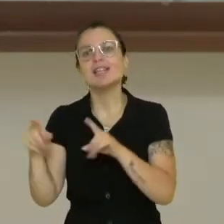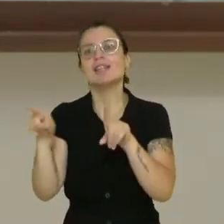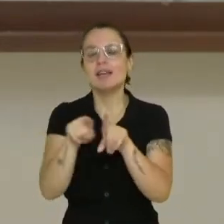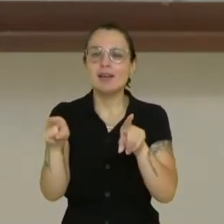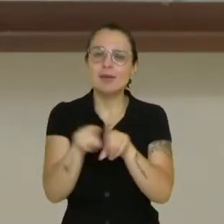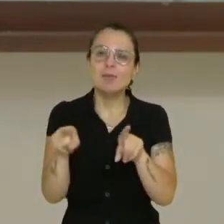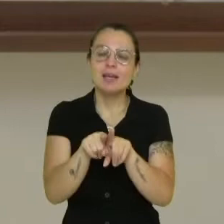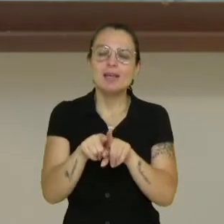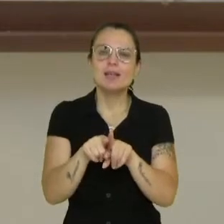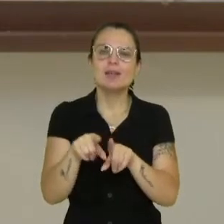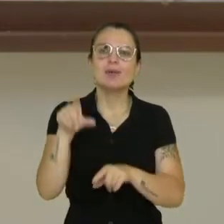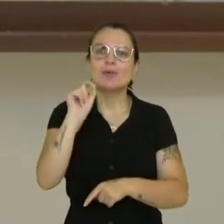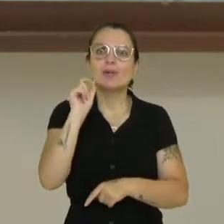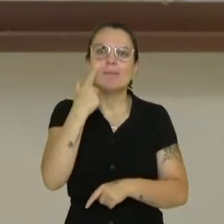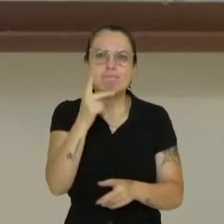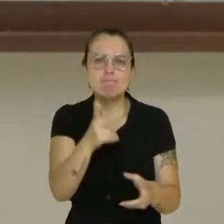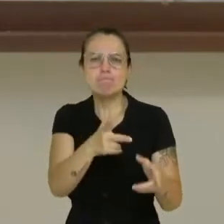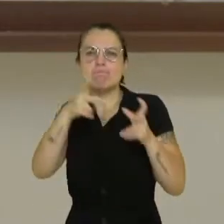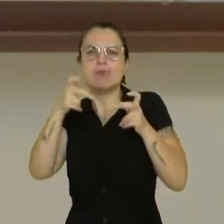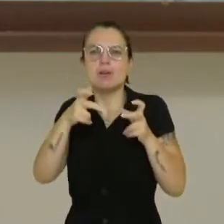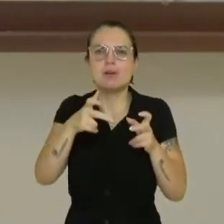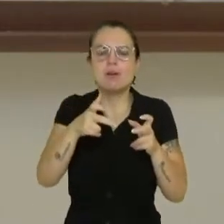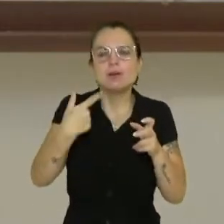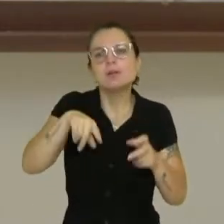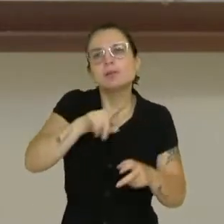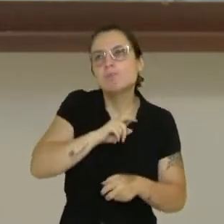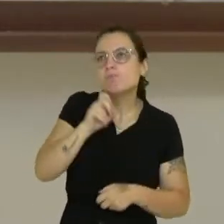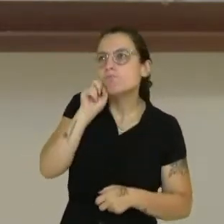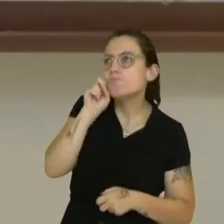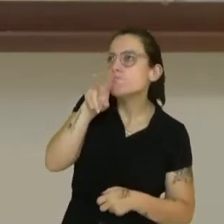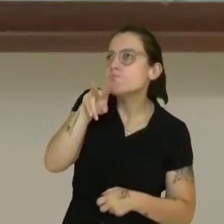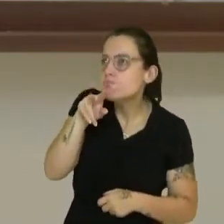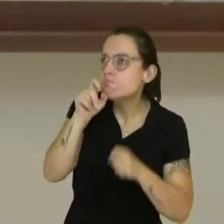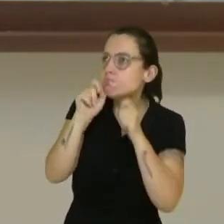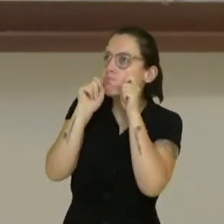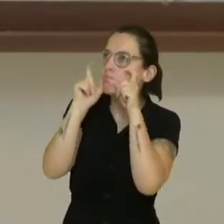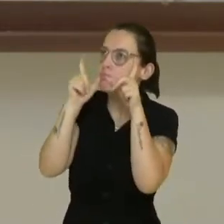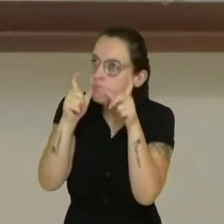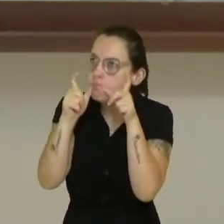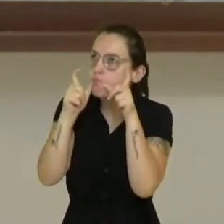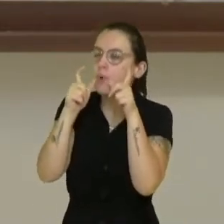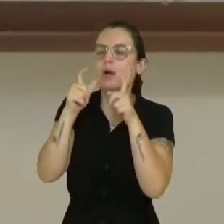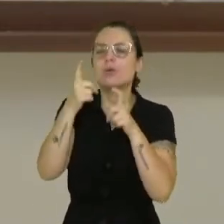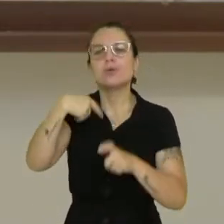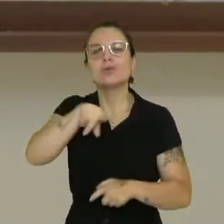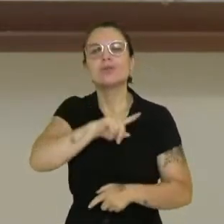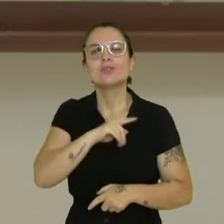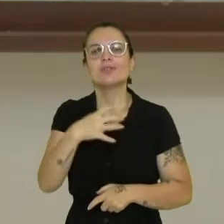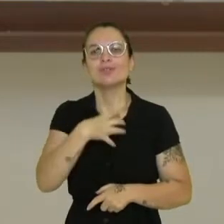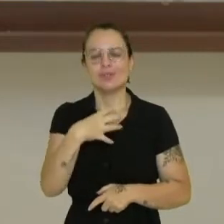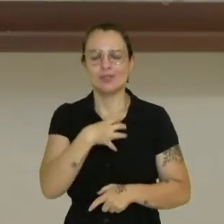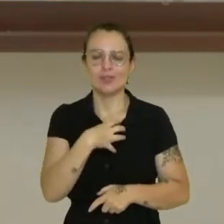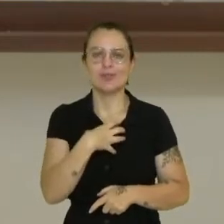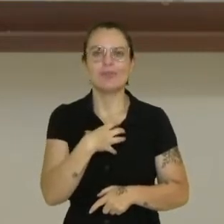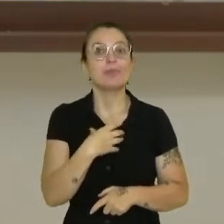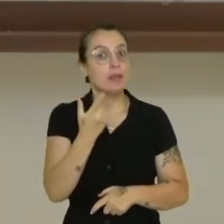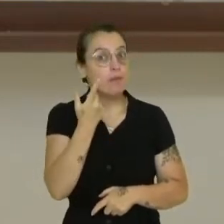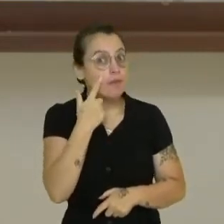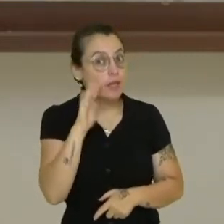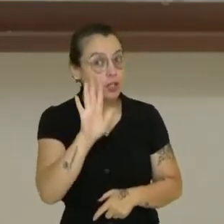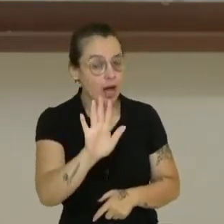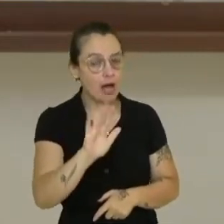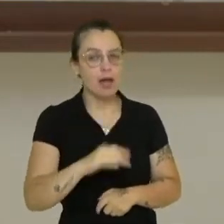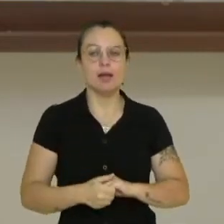que nos capta, que nos prende a atenção de uma maneira instintiva. Então a música, olha só, se a gente